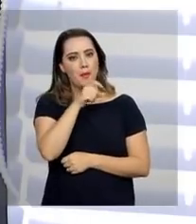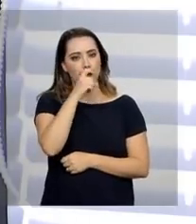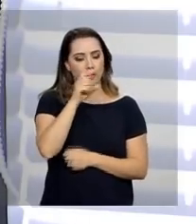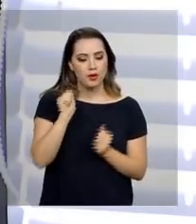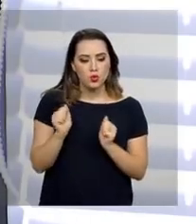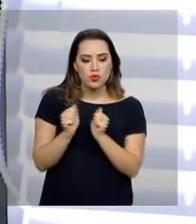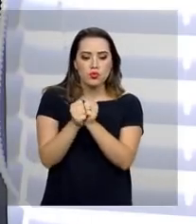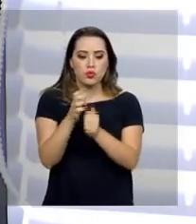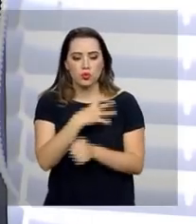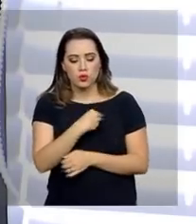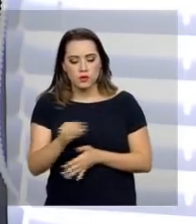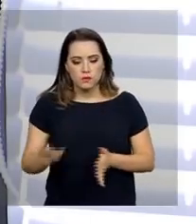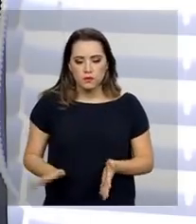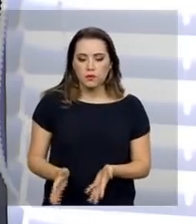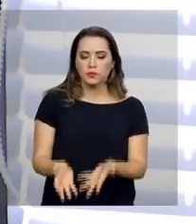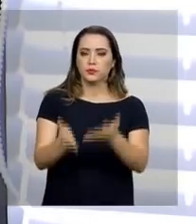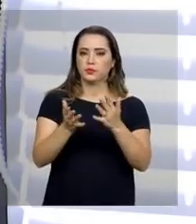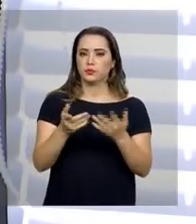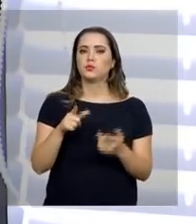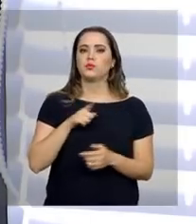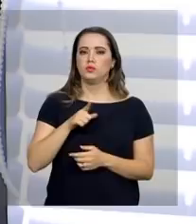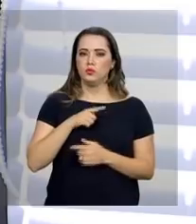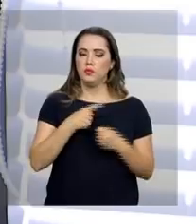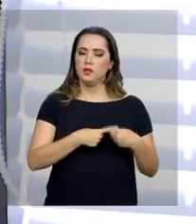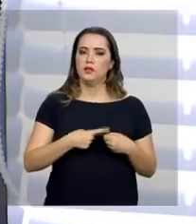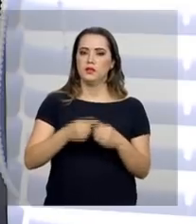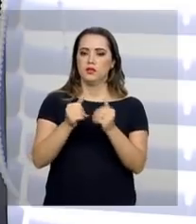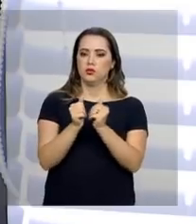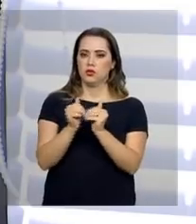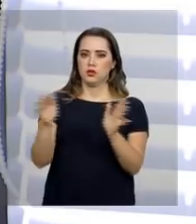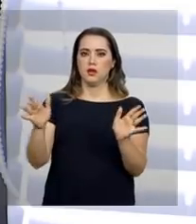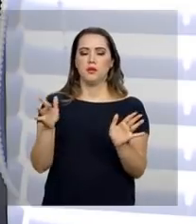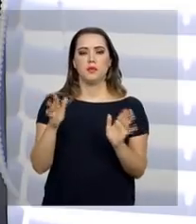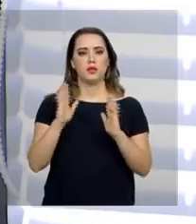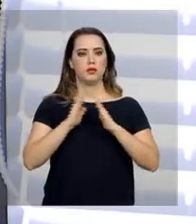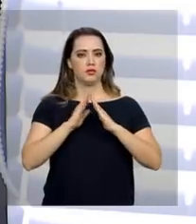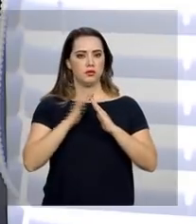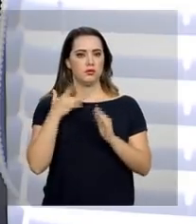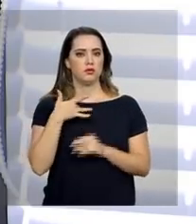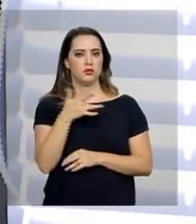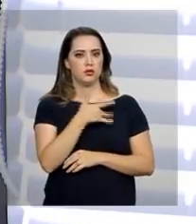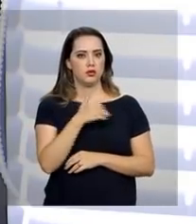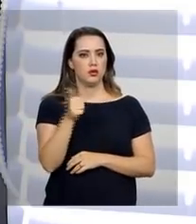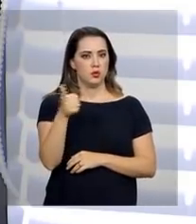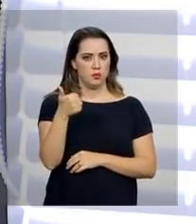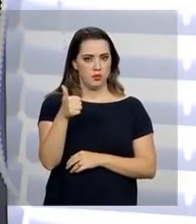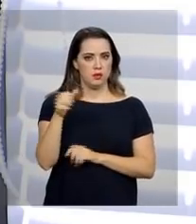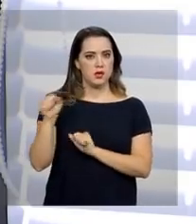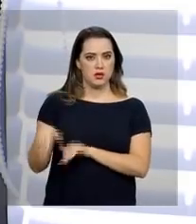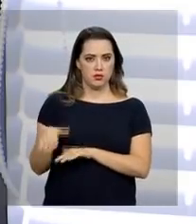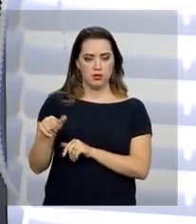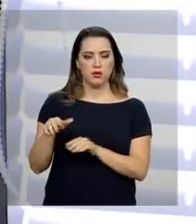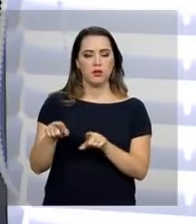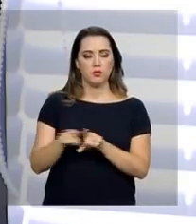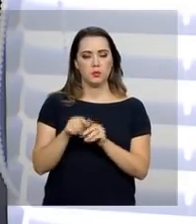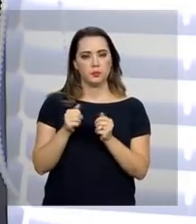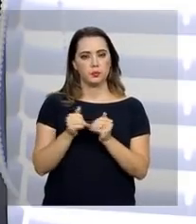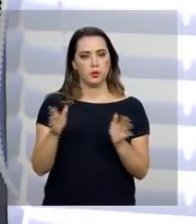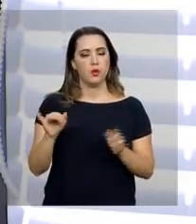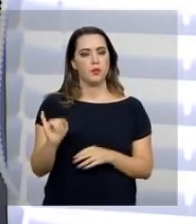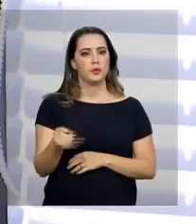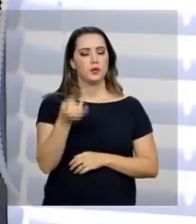nós em alguns municípios estaremos abrindo os poços saúde também no dia 1º de lembro como a